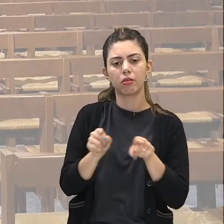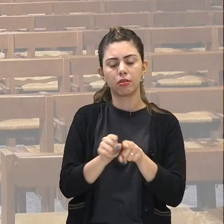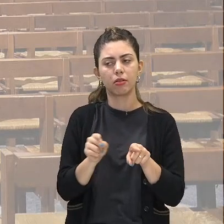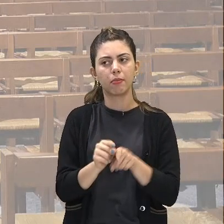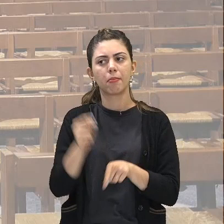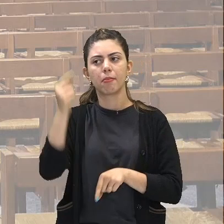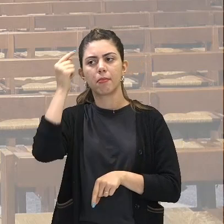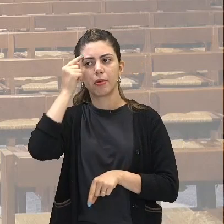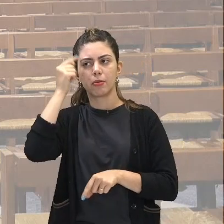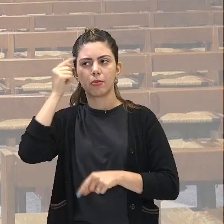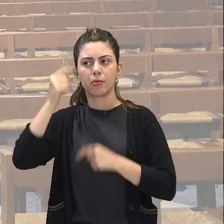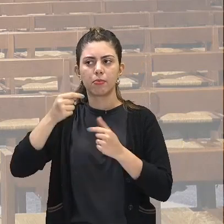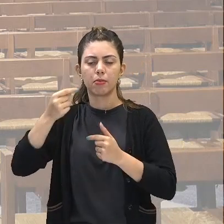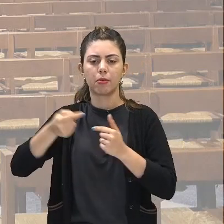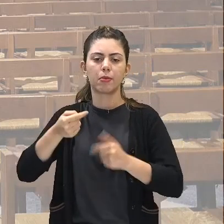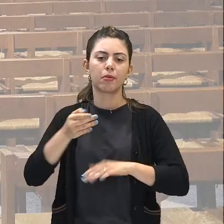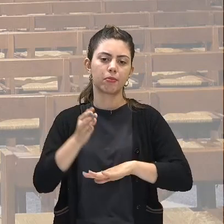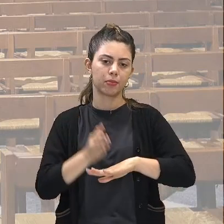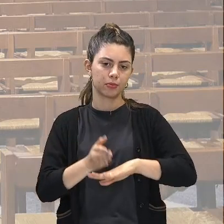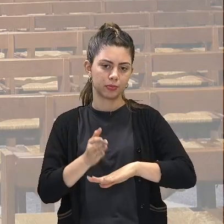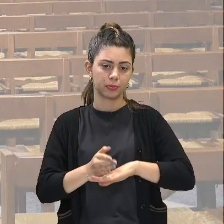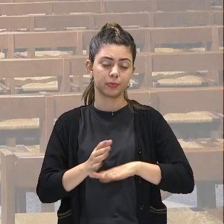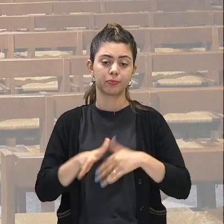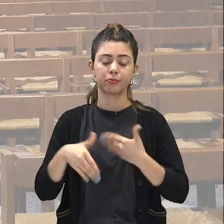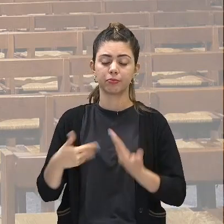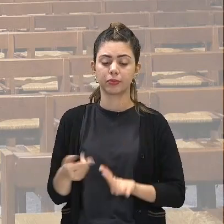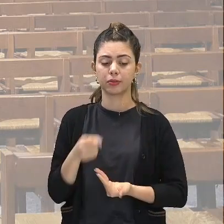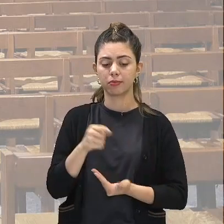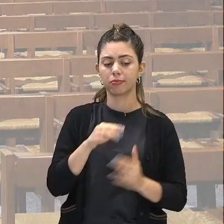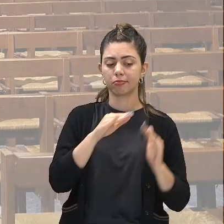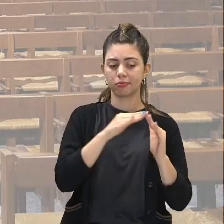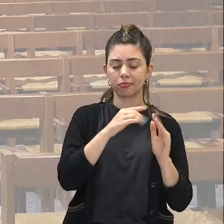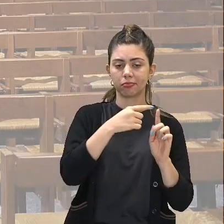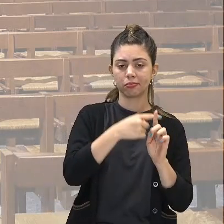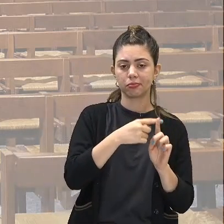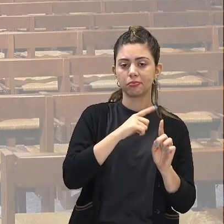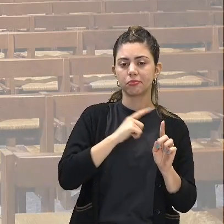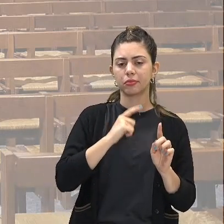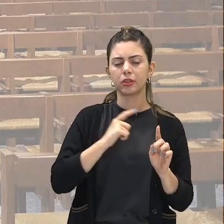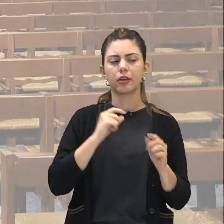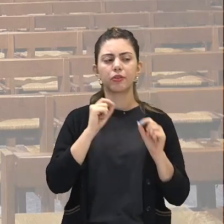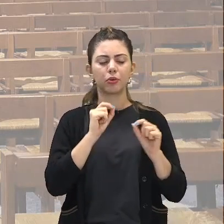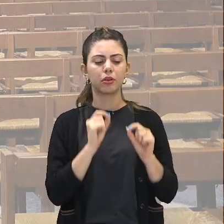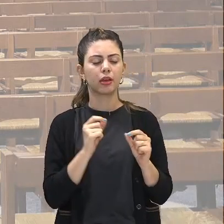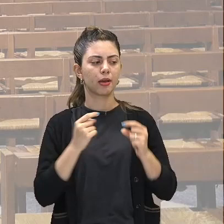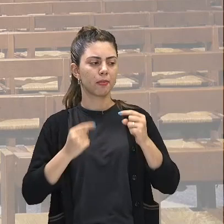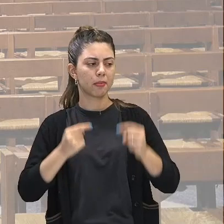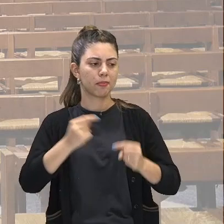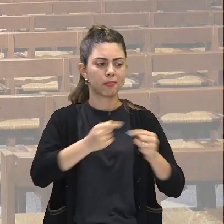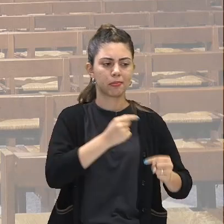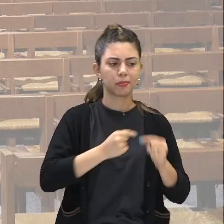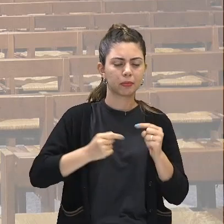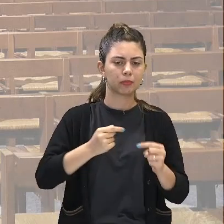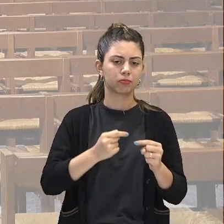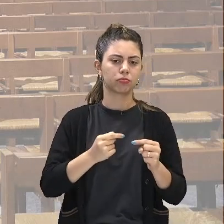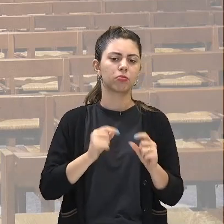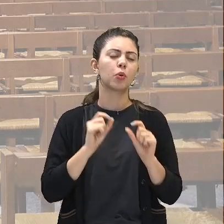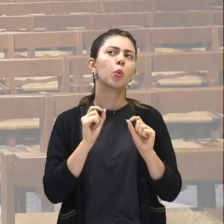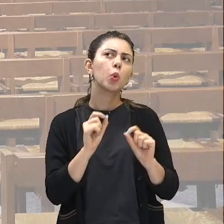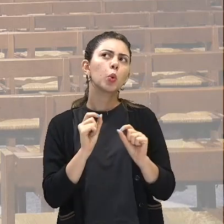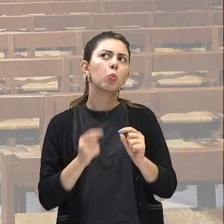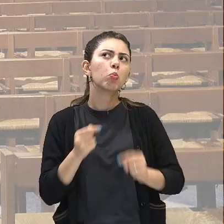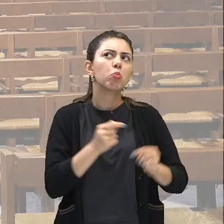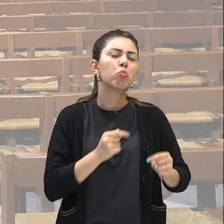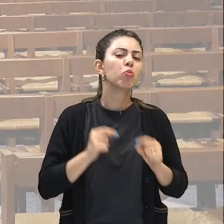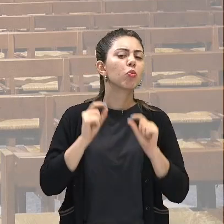por muitos séculos foi a instituição mais influente da Europa, que é a Igreja. No entanto, com